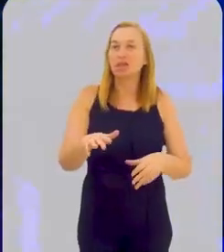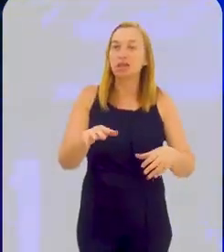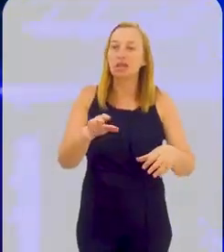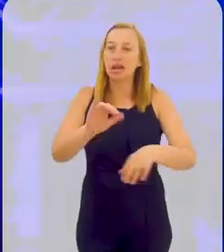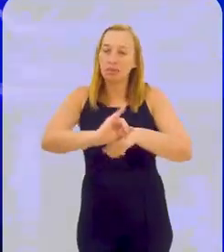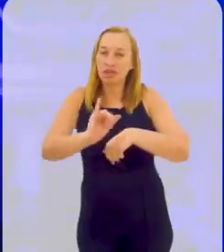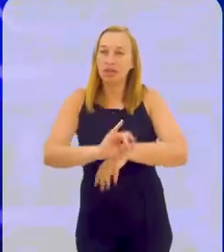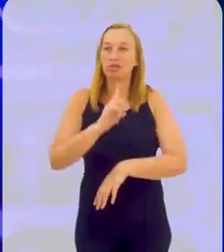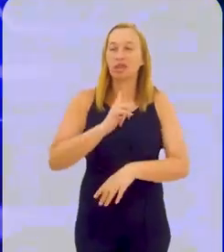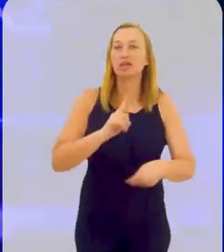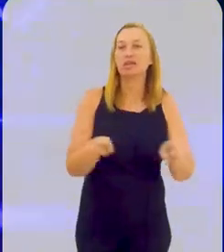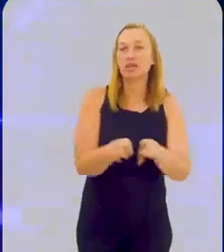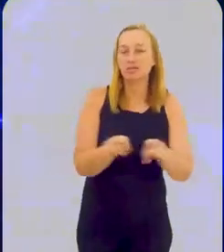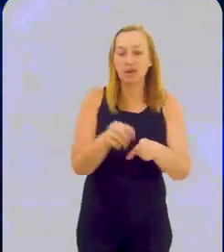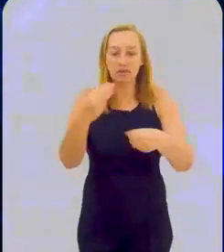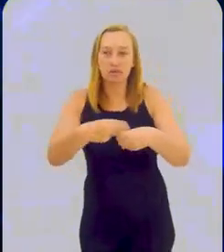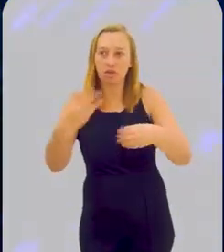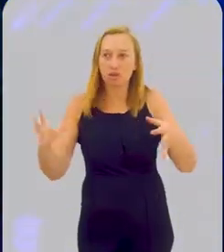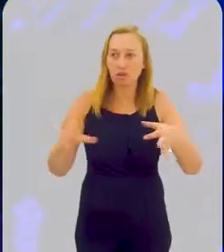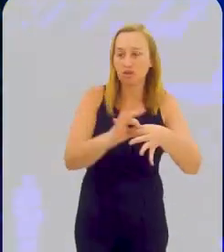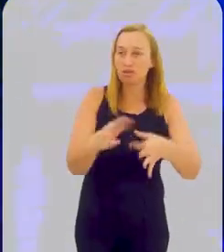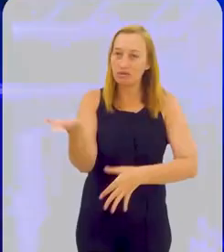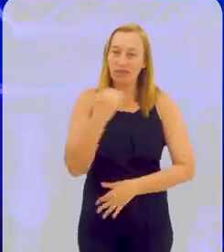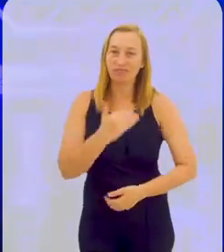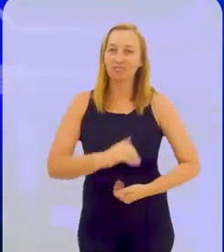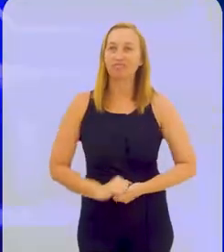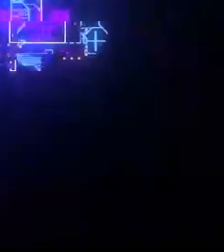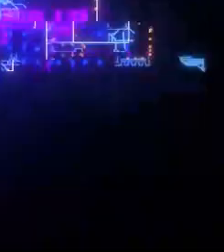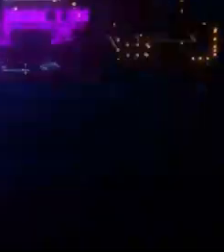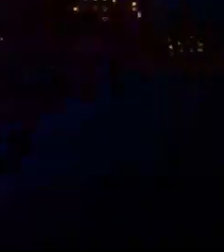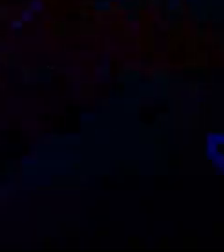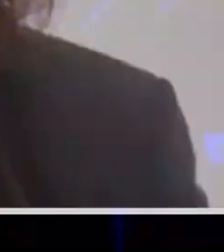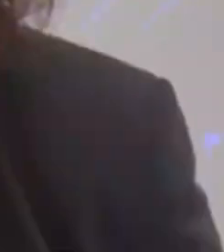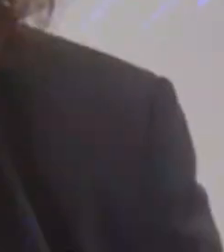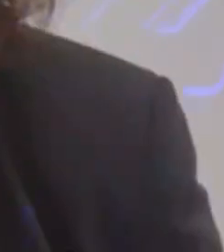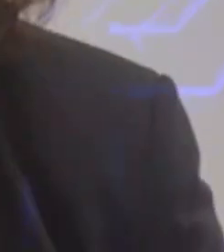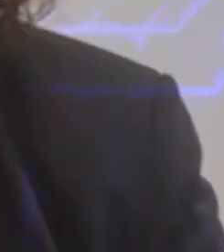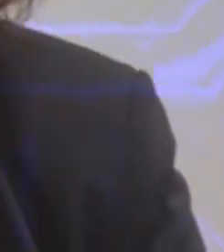que a capital reúne, além dos municípios do interior. Vem comigo!